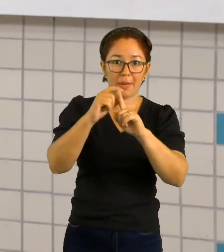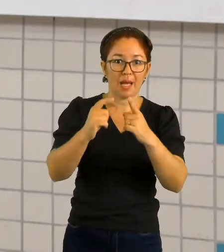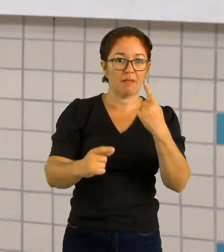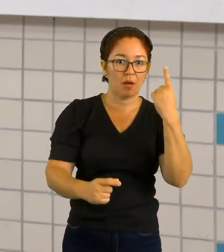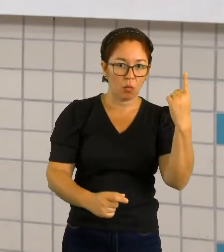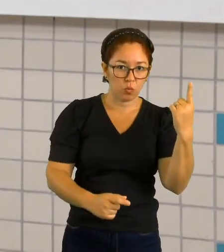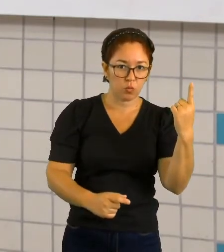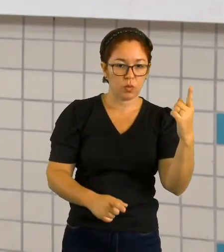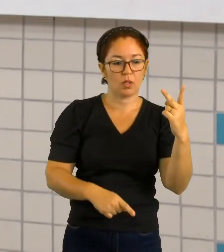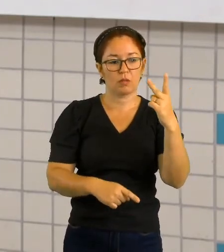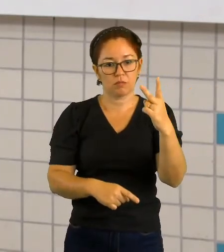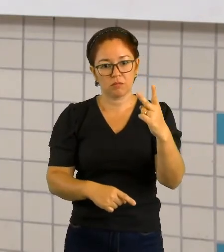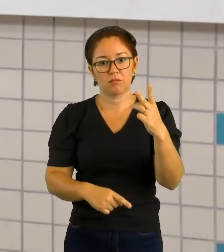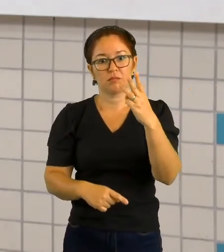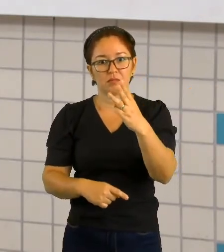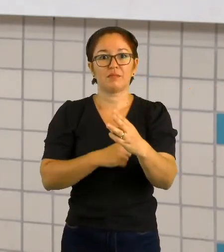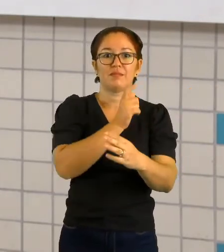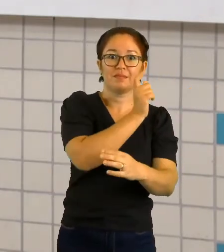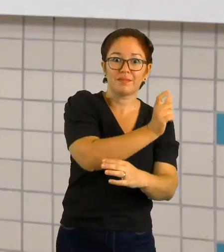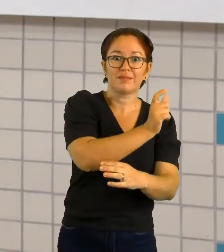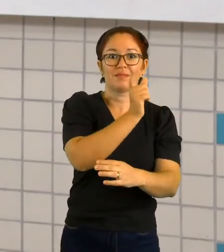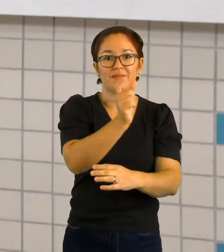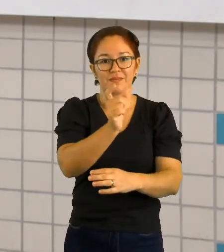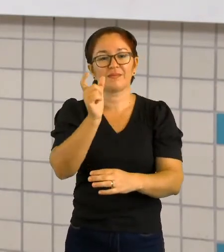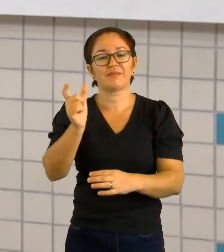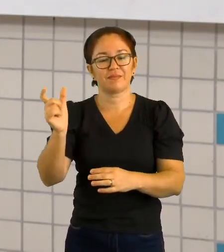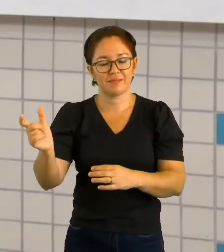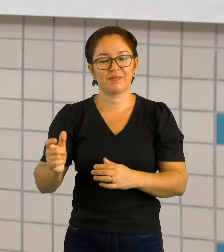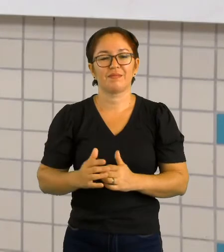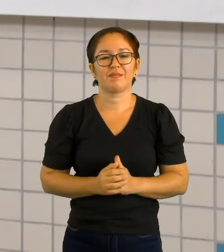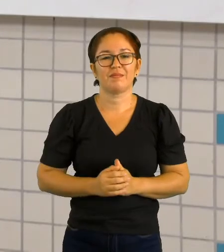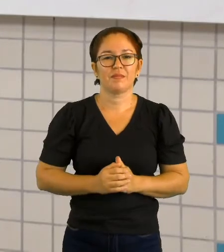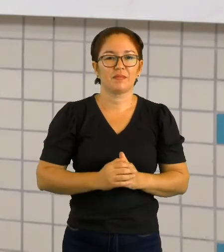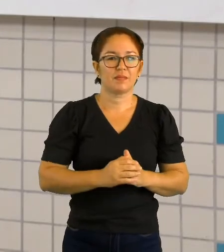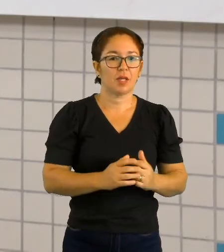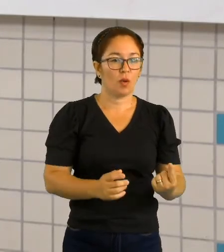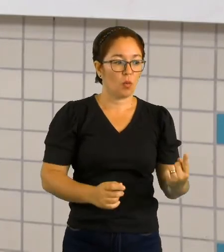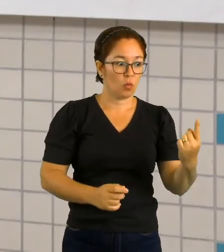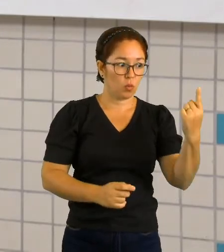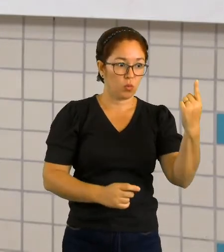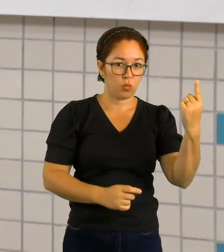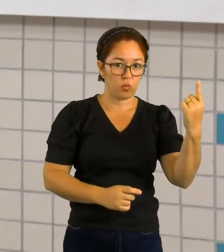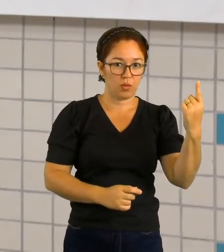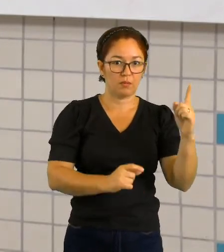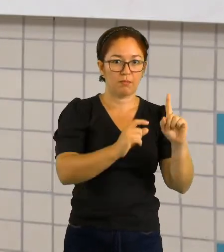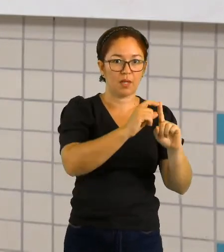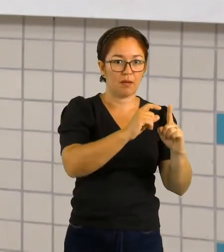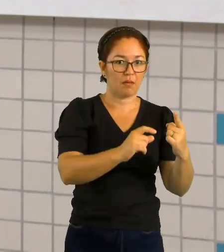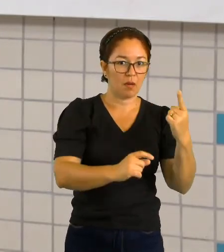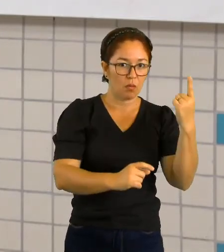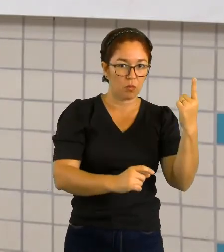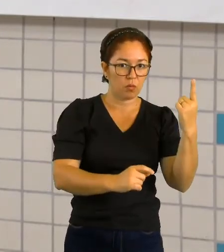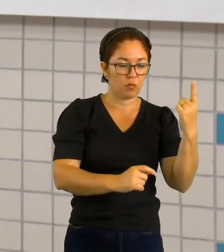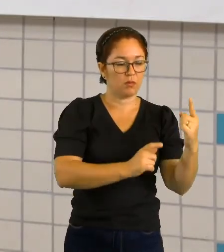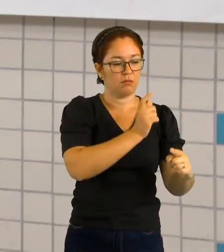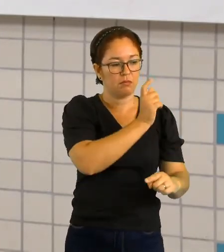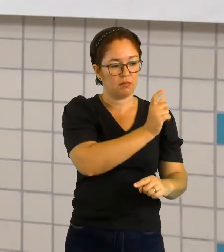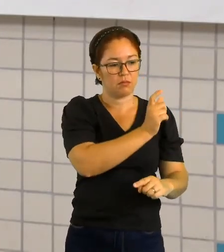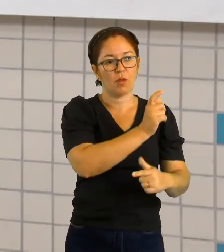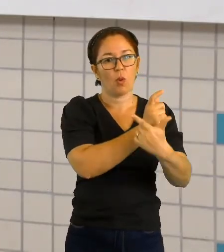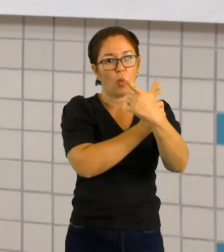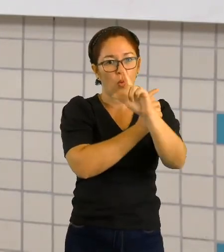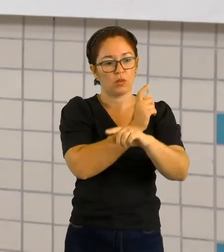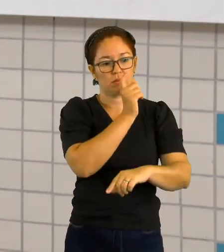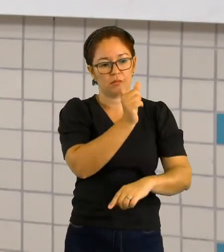entre cada espaçamento eu tenho uma palavrinha. E quando eu faço esse espaçamento e eu consigo observar